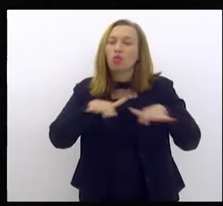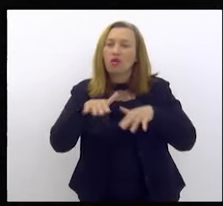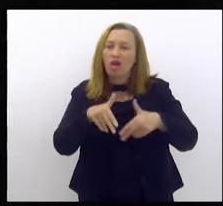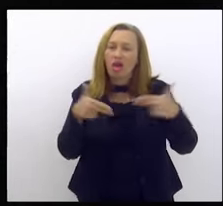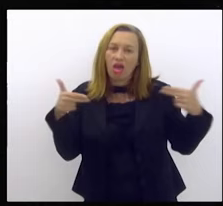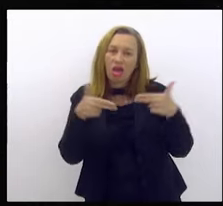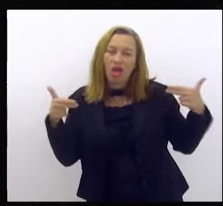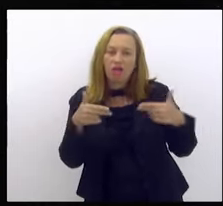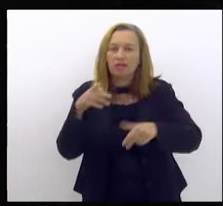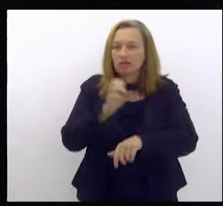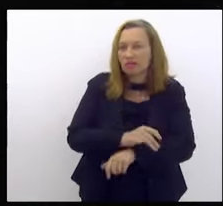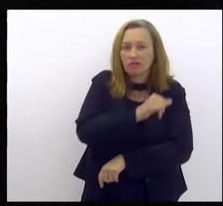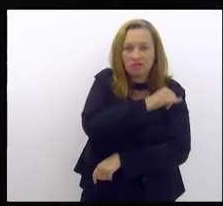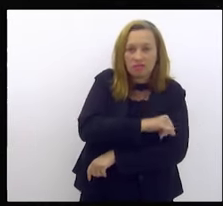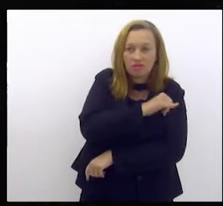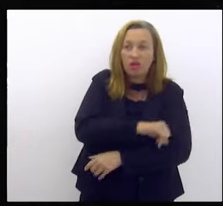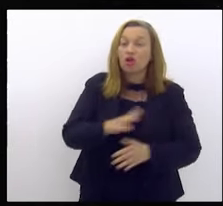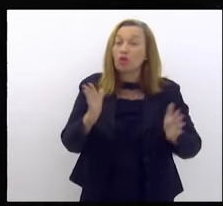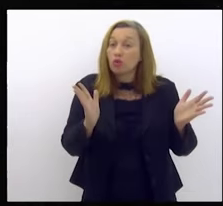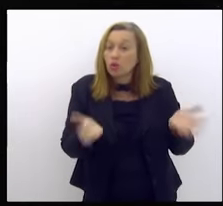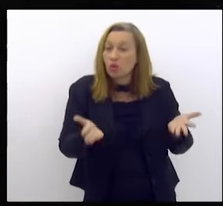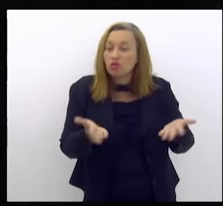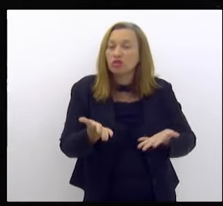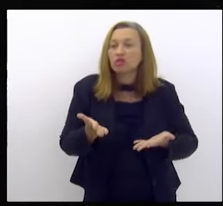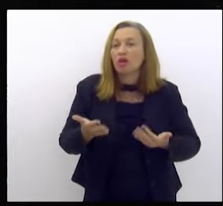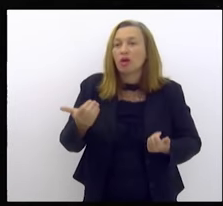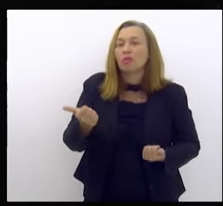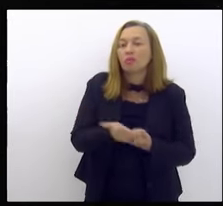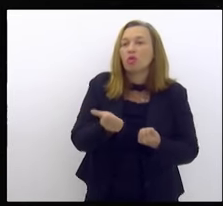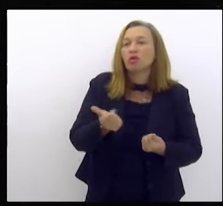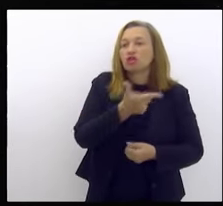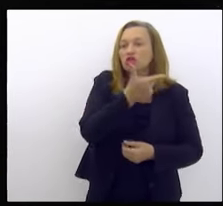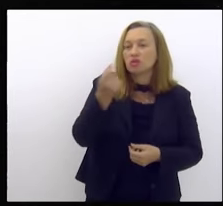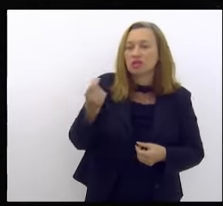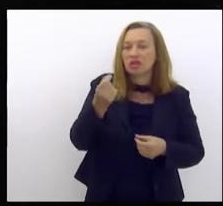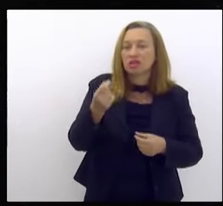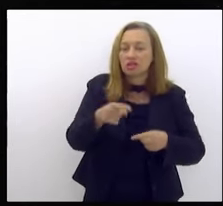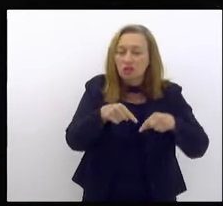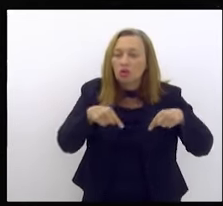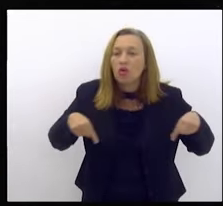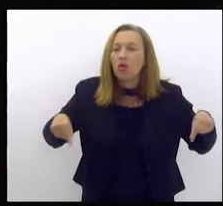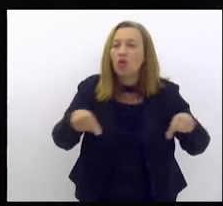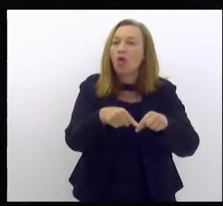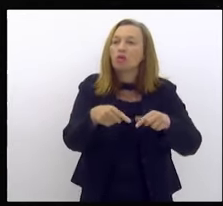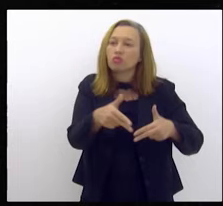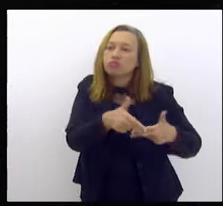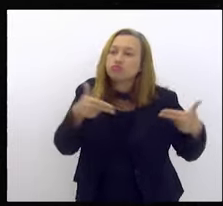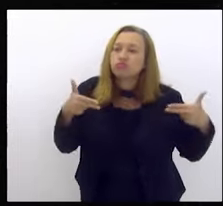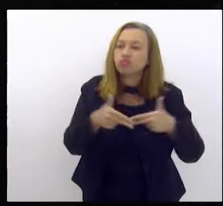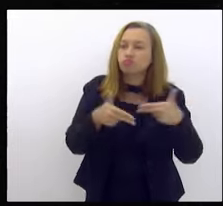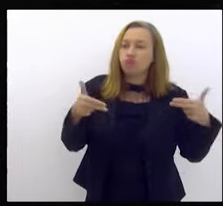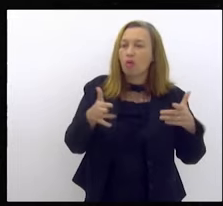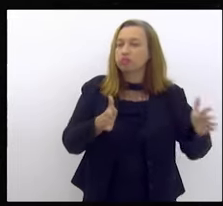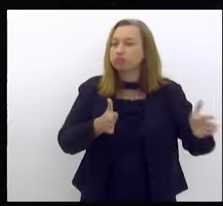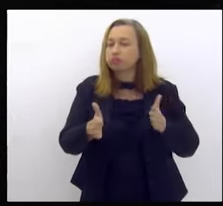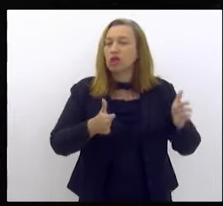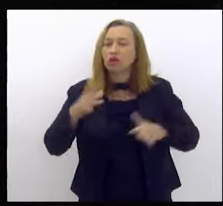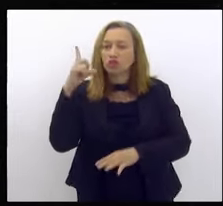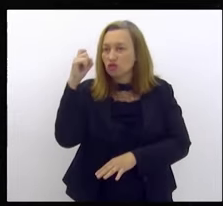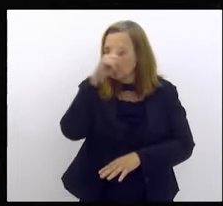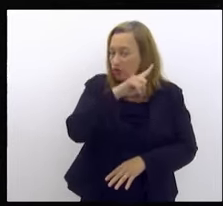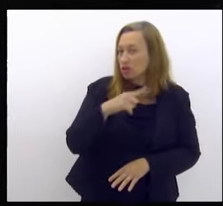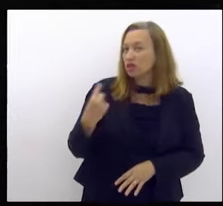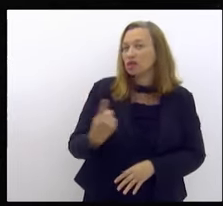do estado do Rio de Janeiro, que hoje já conta com mais de 200 rodas sendo reativadas após um período difícil da